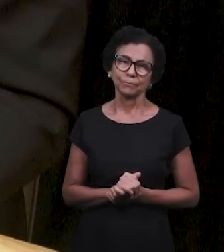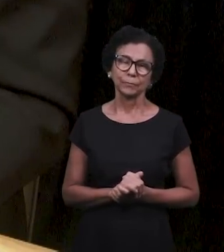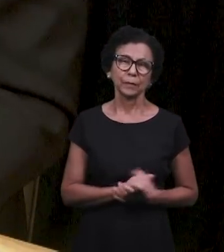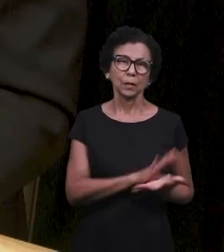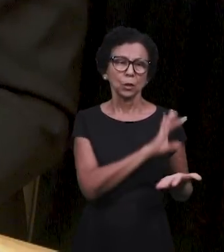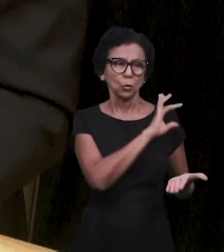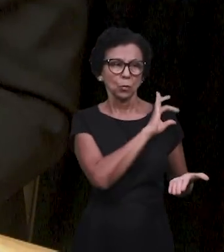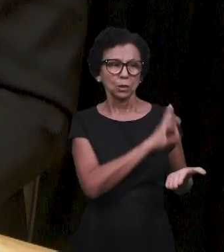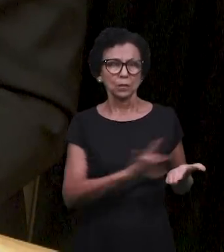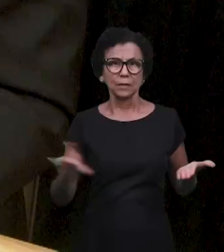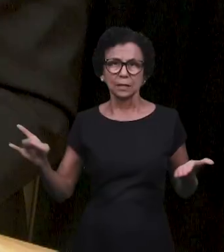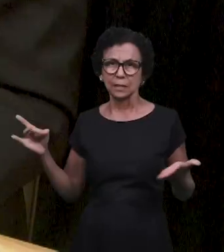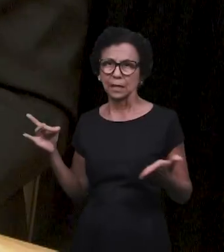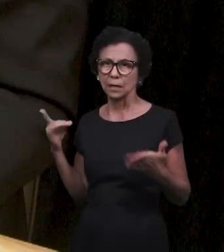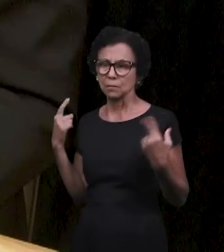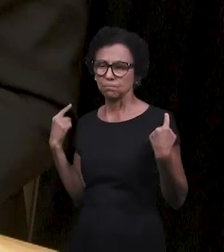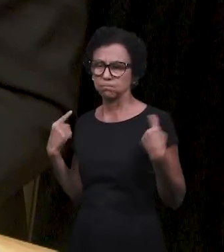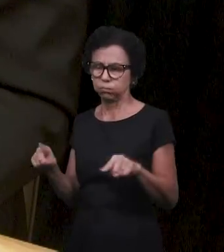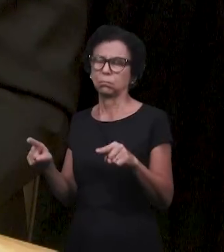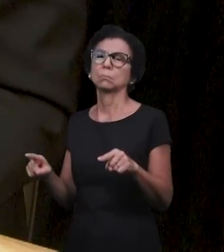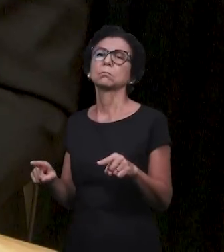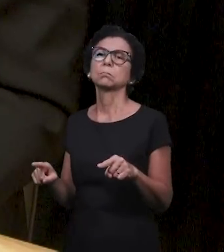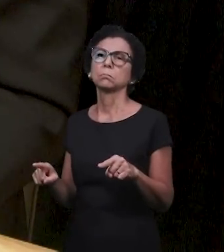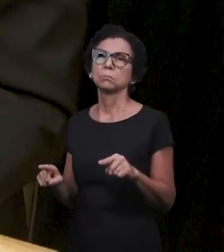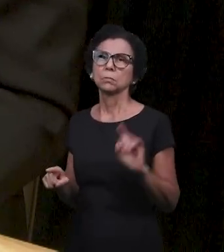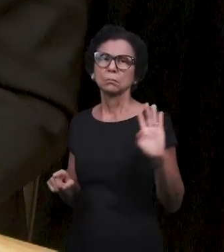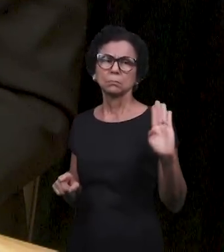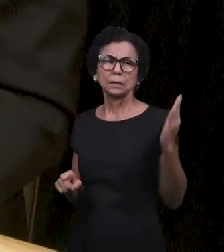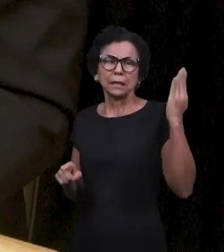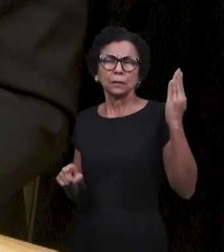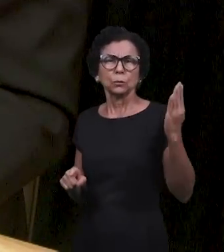milagre ali estava nas mãos de Moisés erguida.